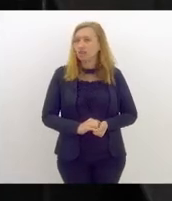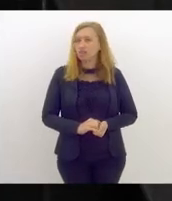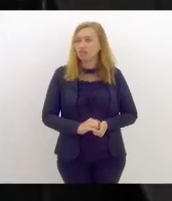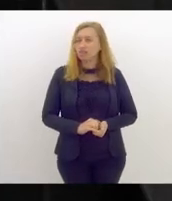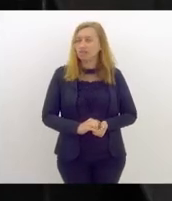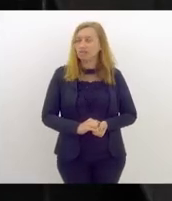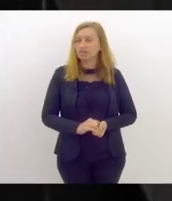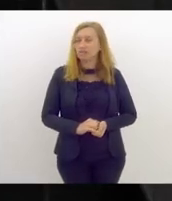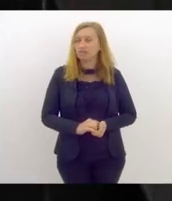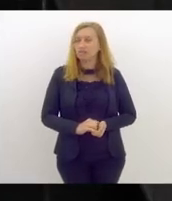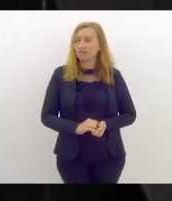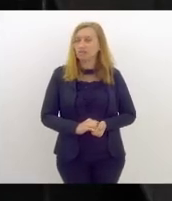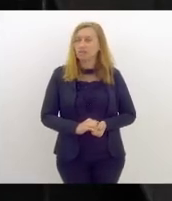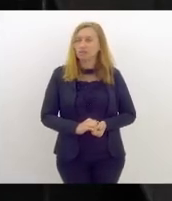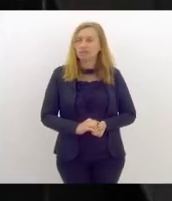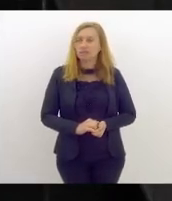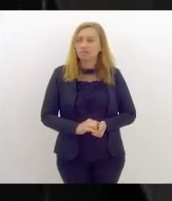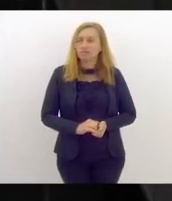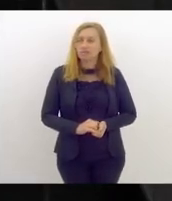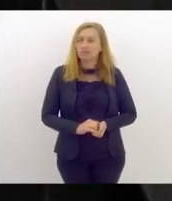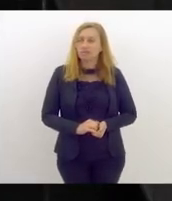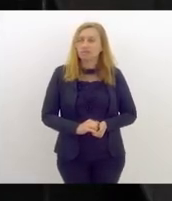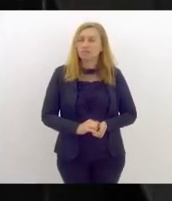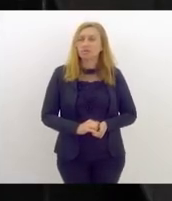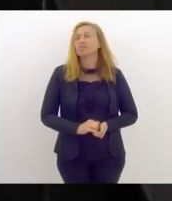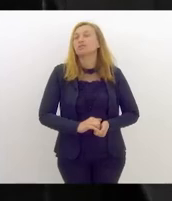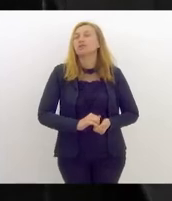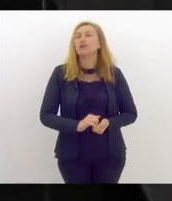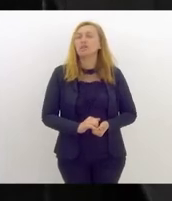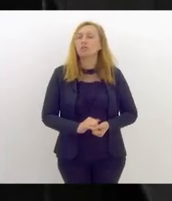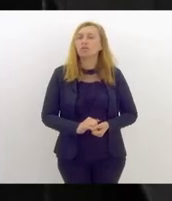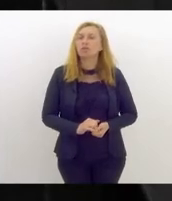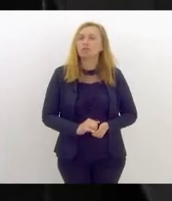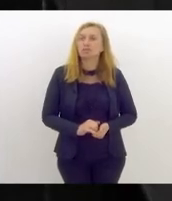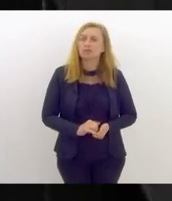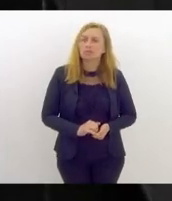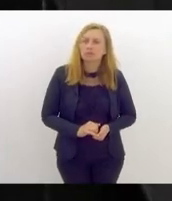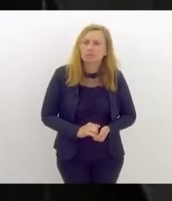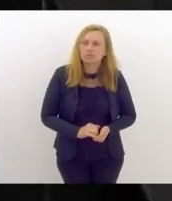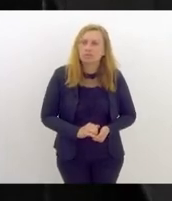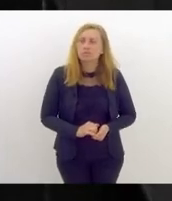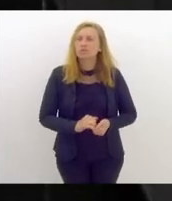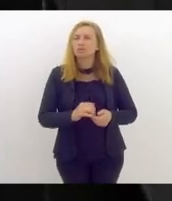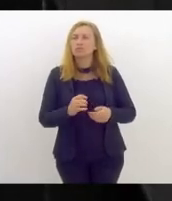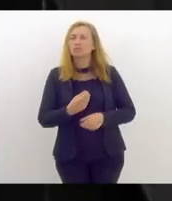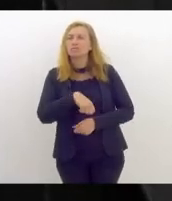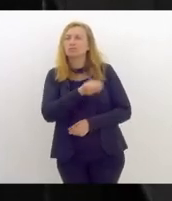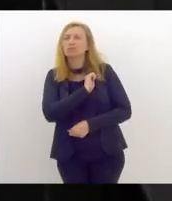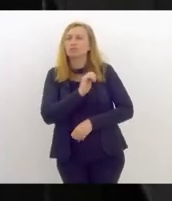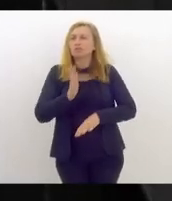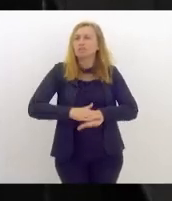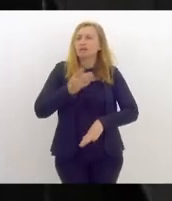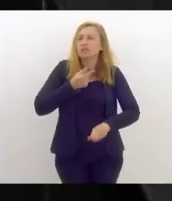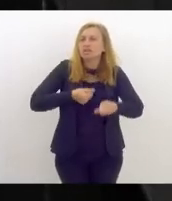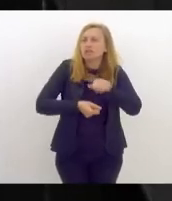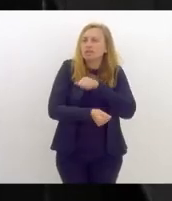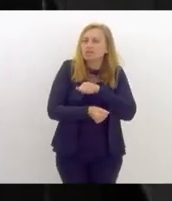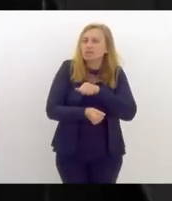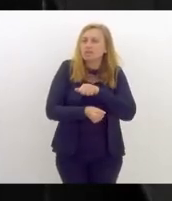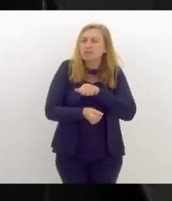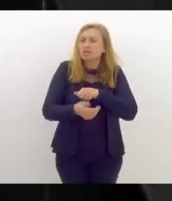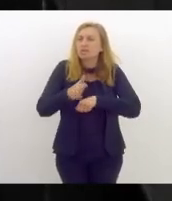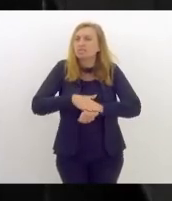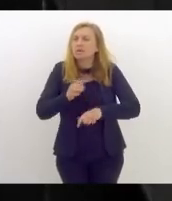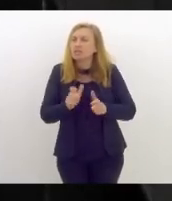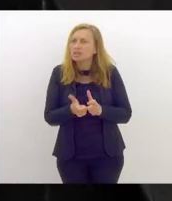grande representante do mercado financeiro Nacional internacional dizendo o seguinte estabilidade fiscal gera mais investimento e mais